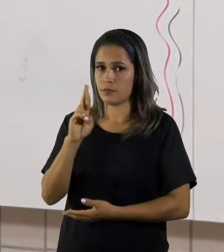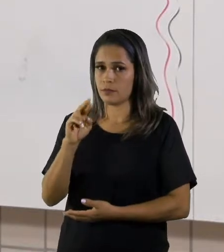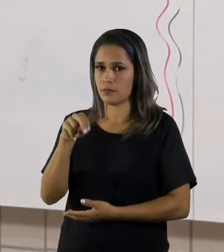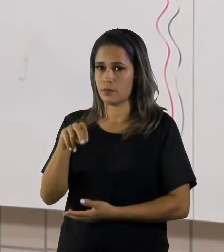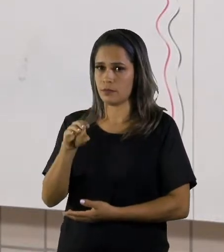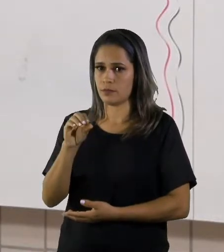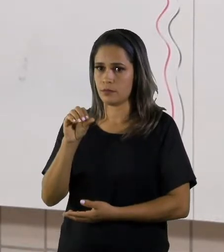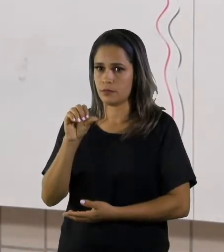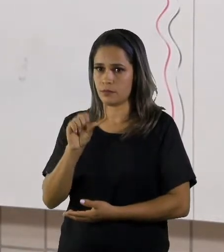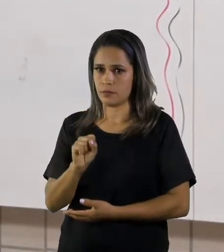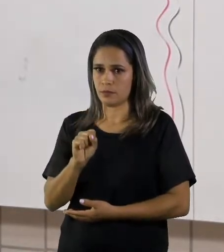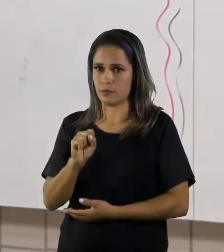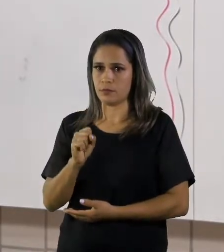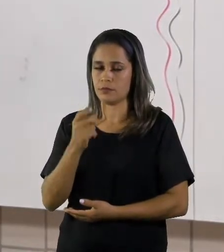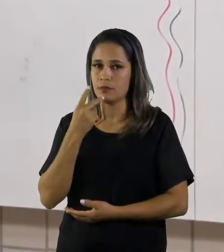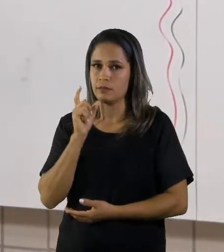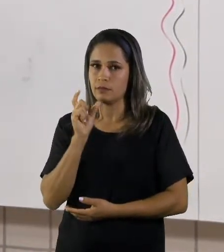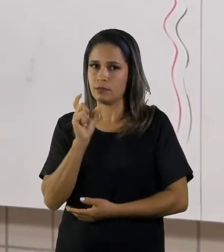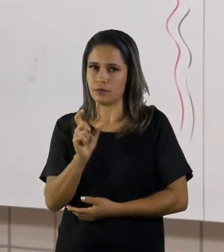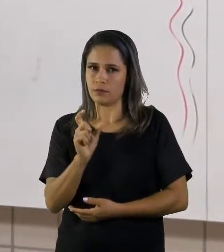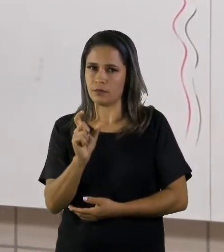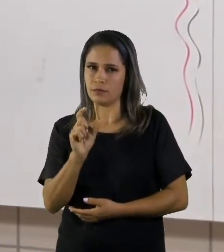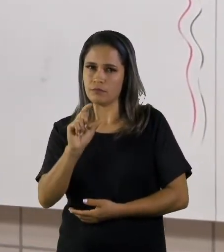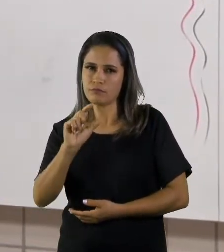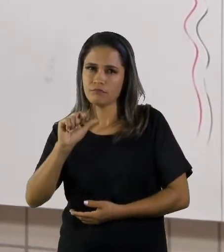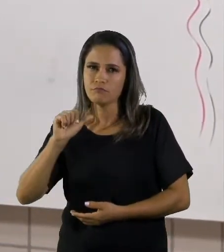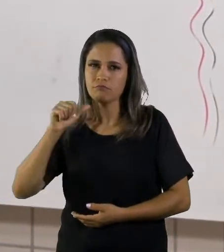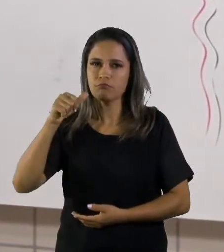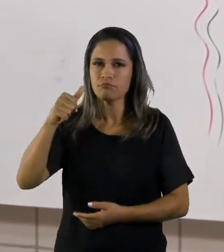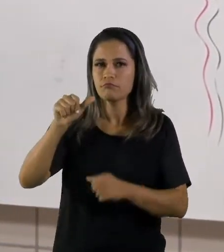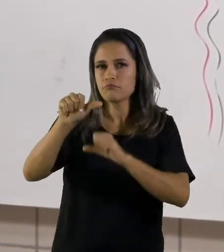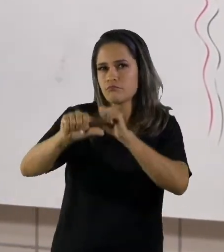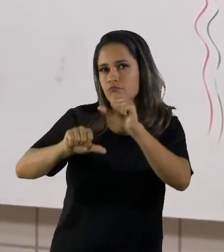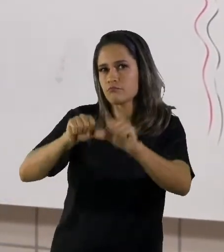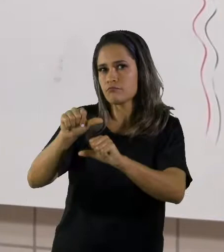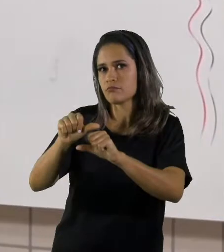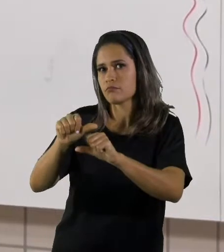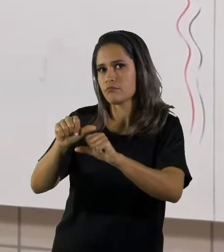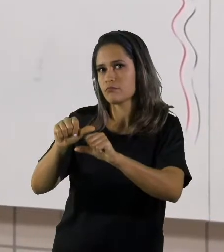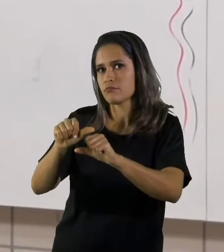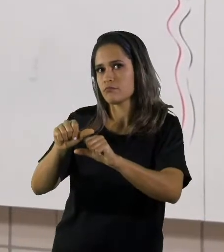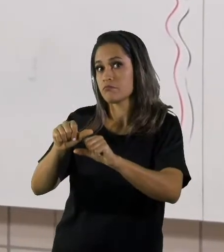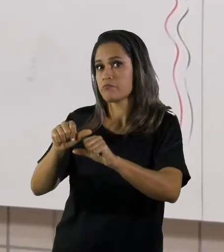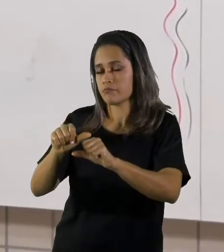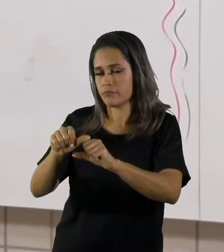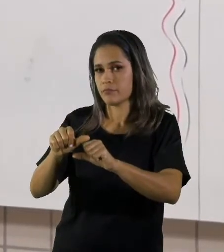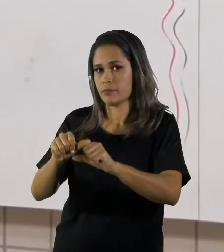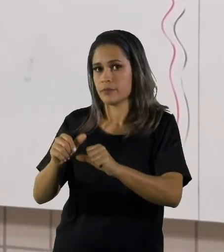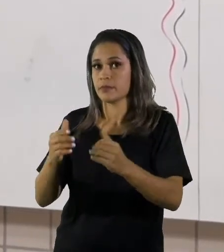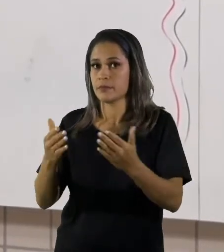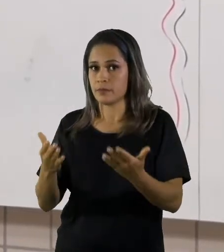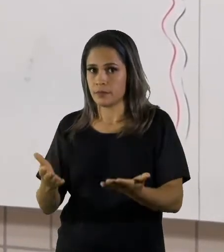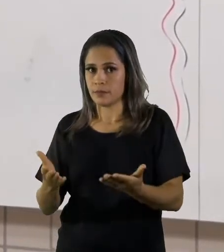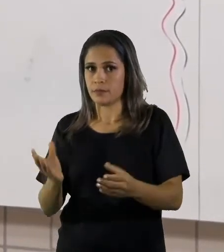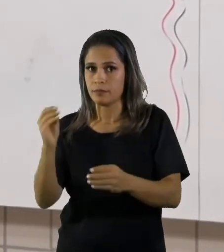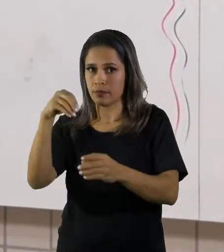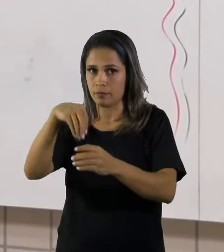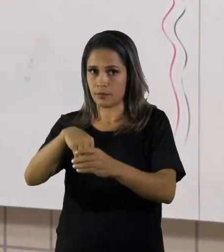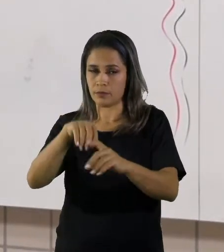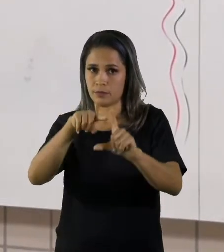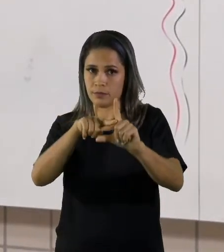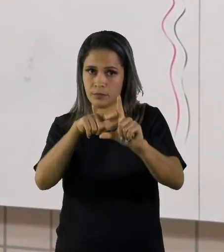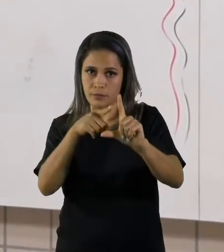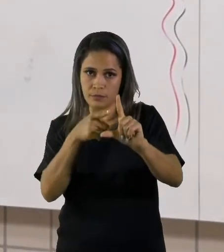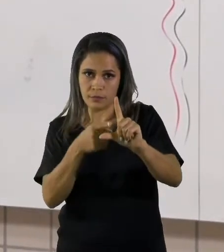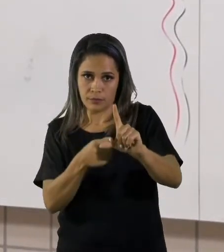palavra alterno quer dizer de alterar, mudar de lado, tudo bem? Então, dentro dos ângulos, da classificação